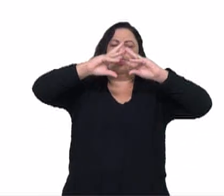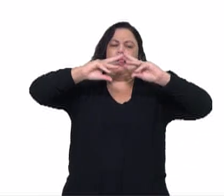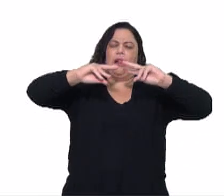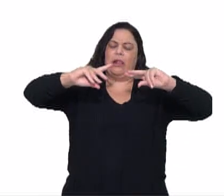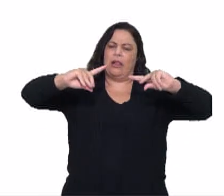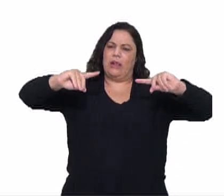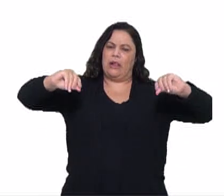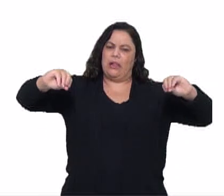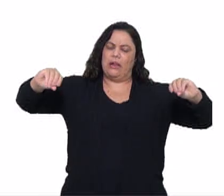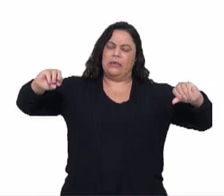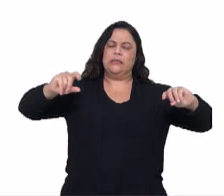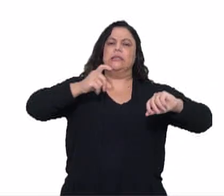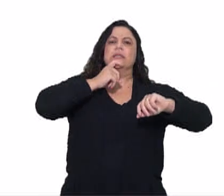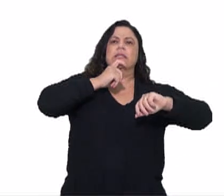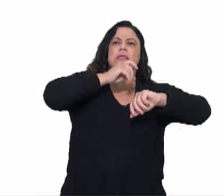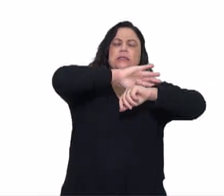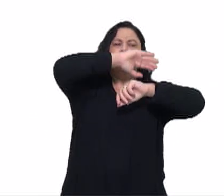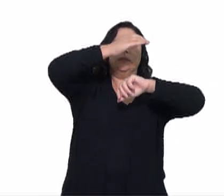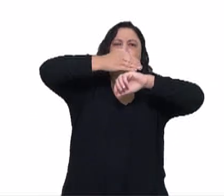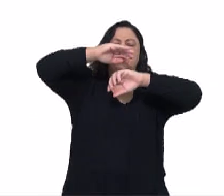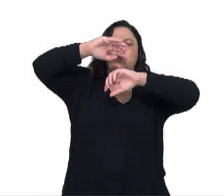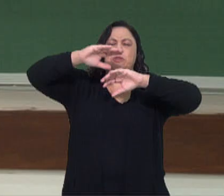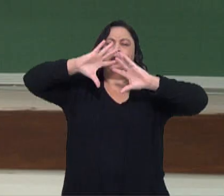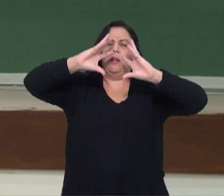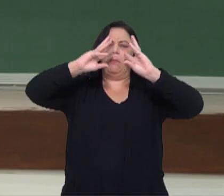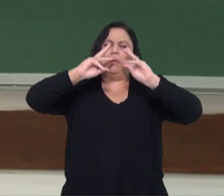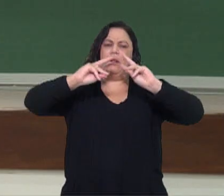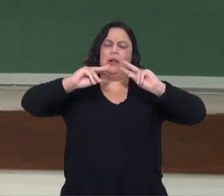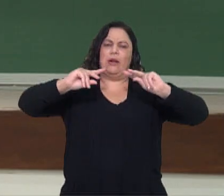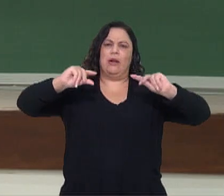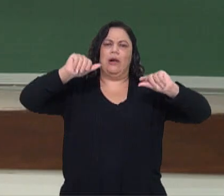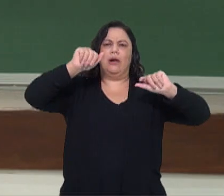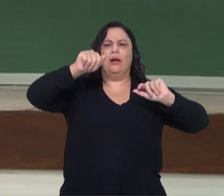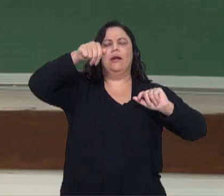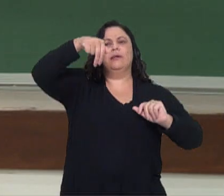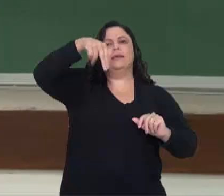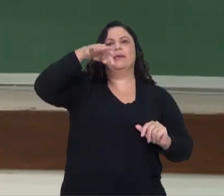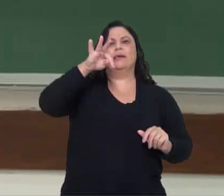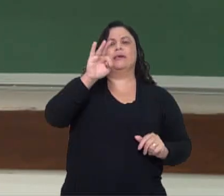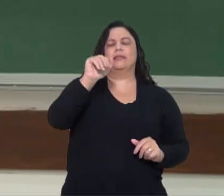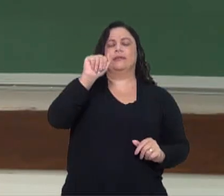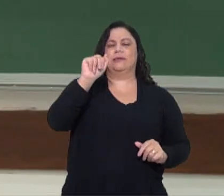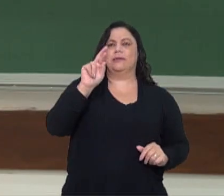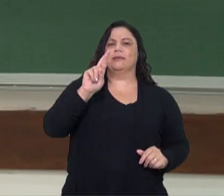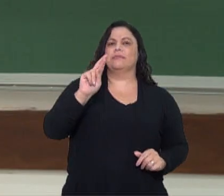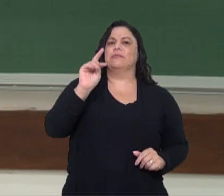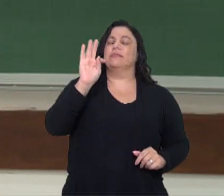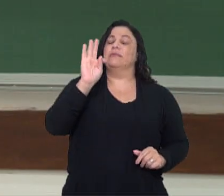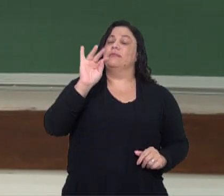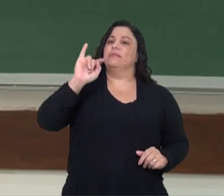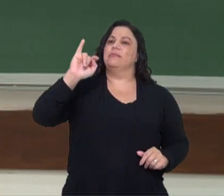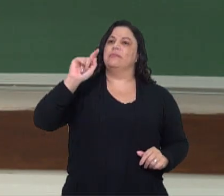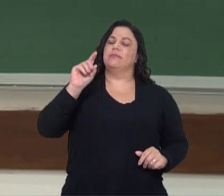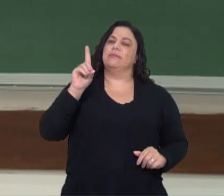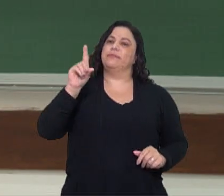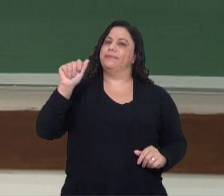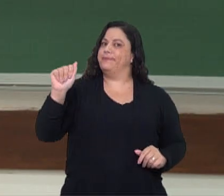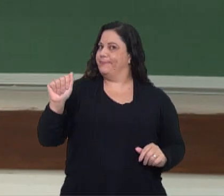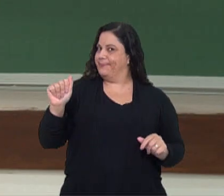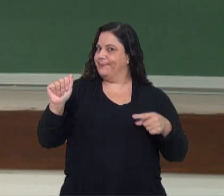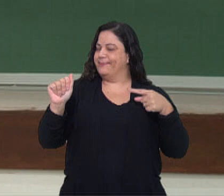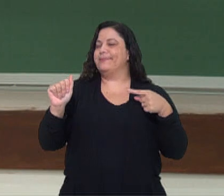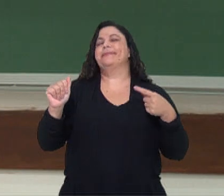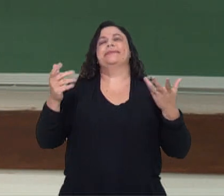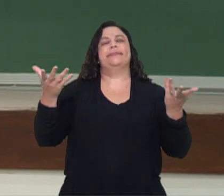grande camada de gelo na Antártida. Vocês percebem que já nesse primeiro parágrafo ele já coloca sobre o que é a